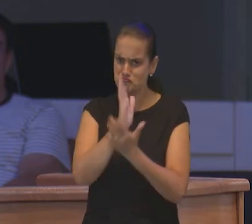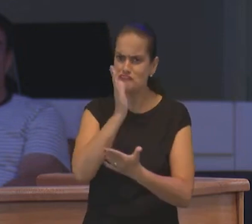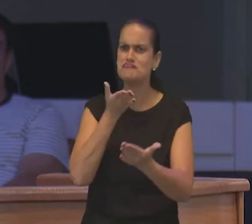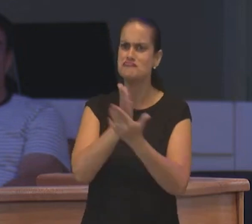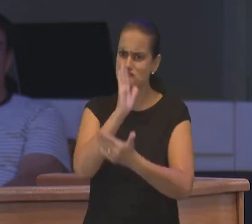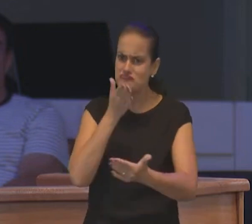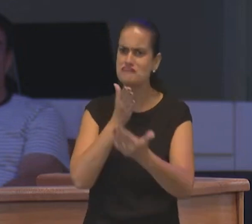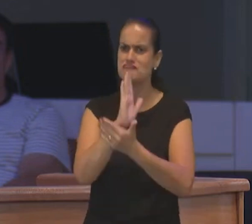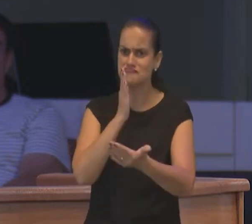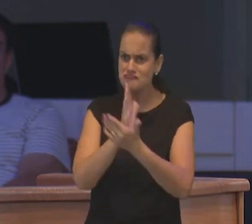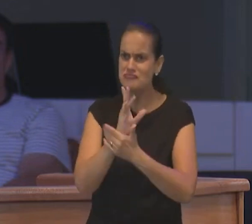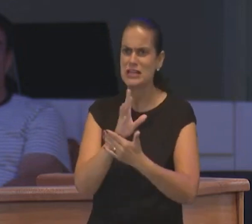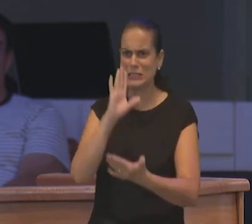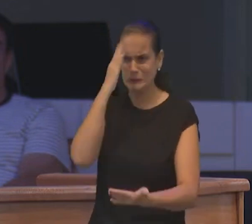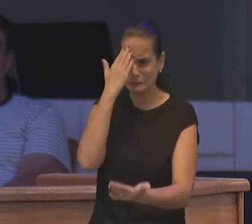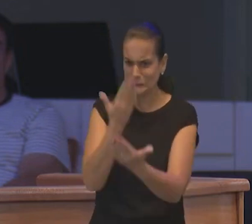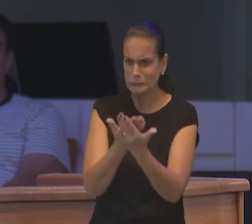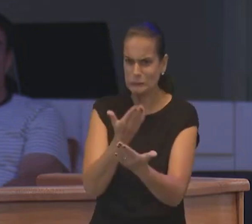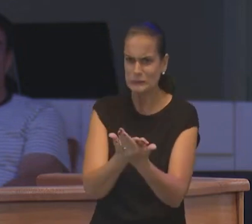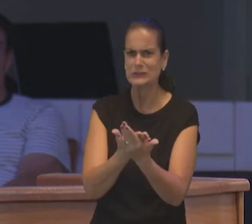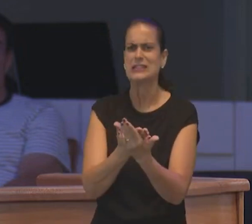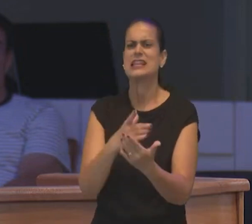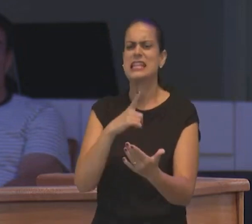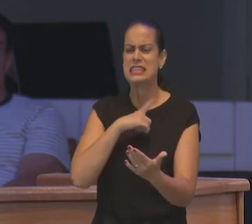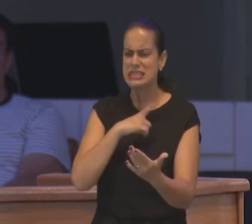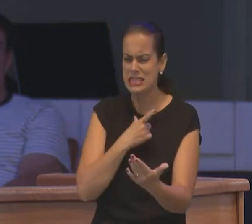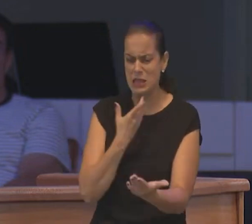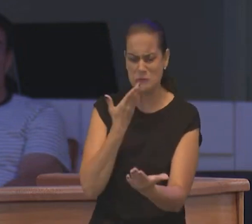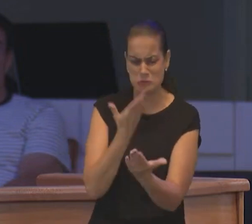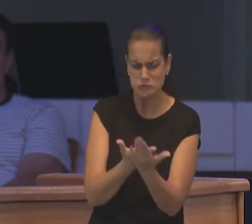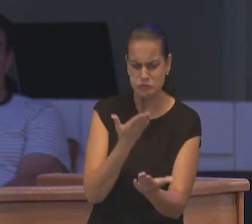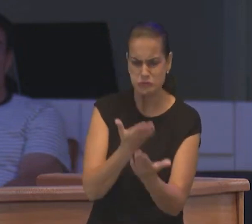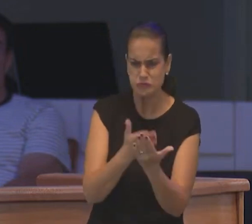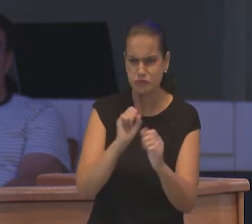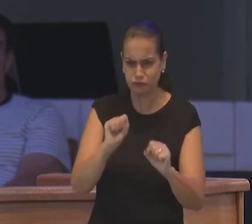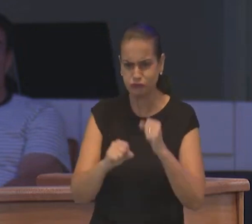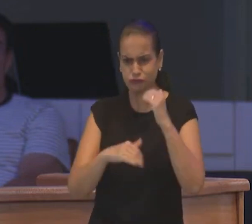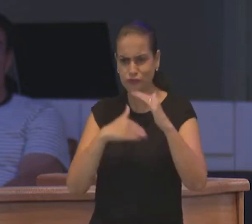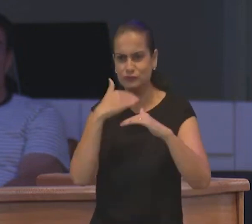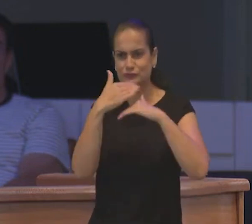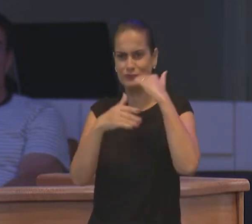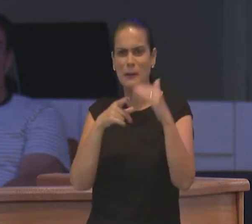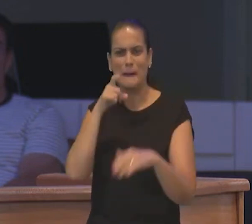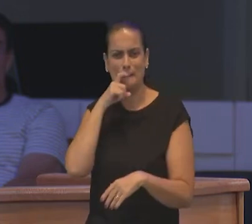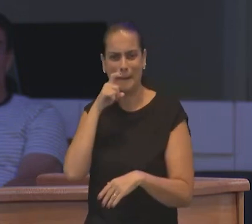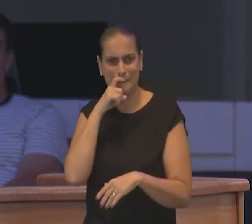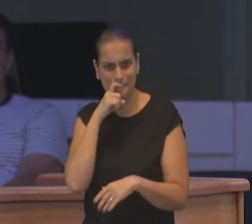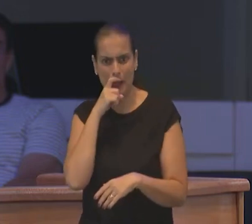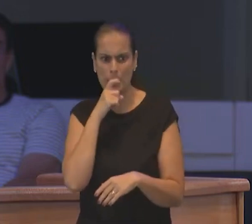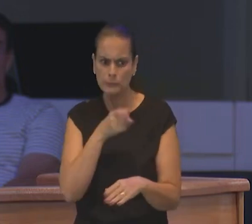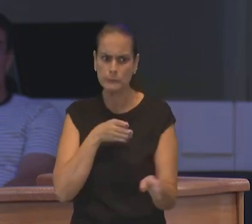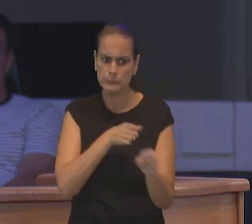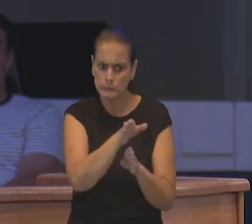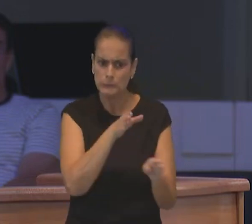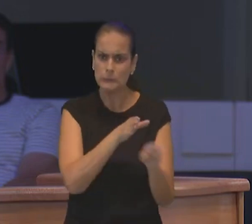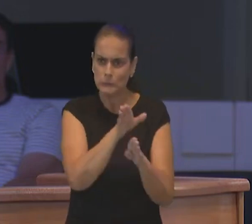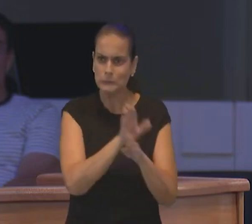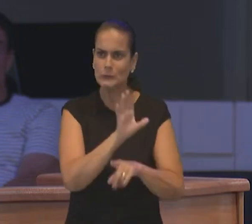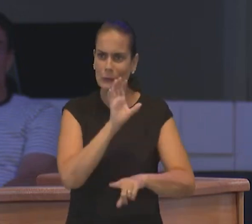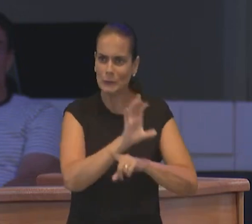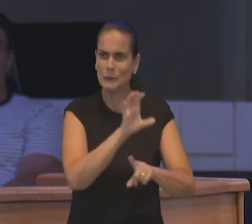embaixadores do rei do estado do Rio Grande do Norte, né? O pai Está botando quente lá,